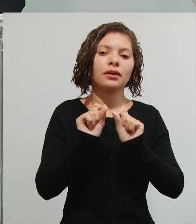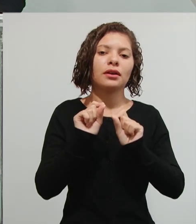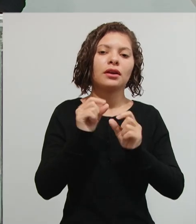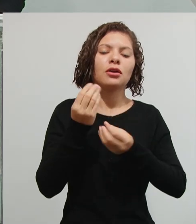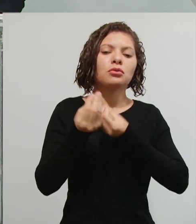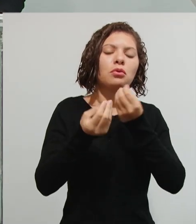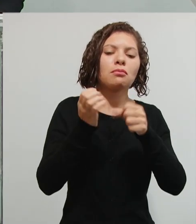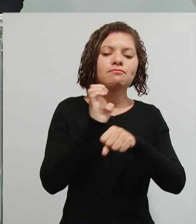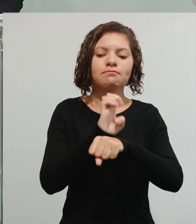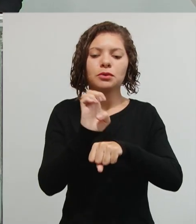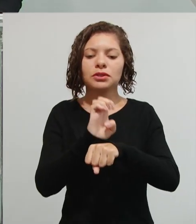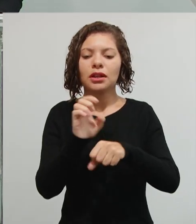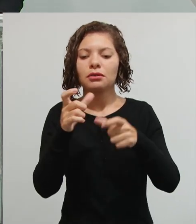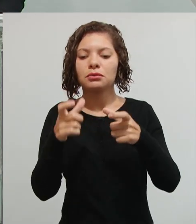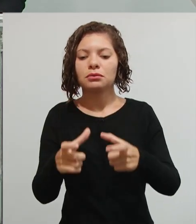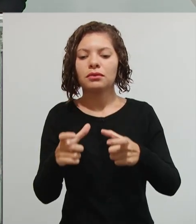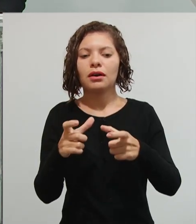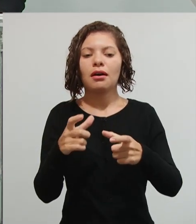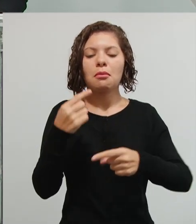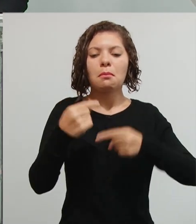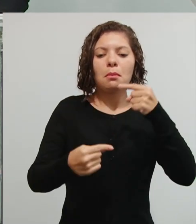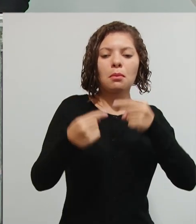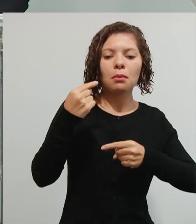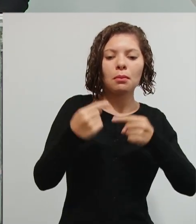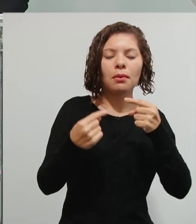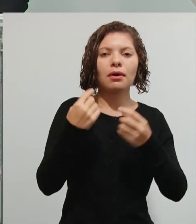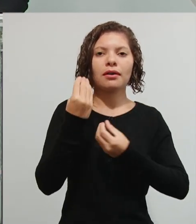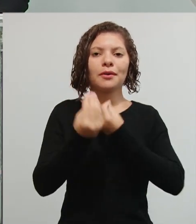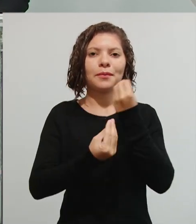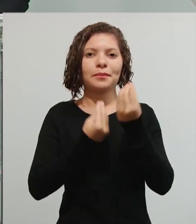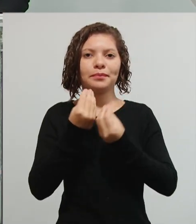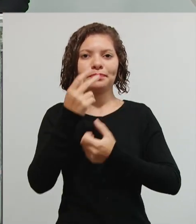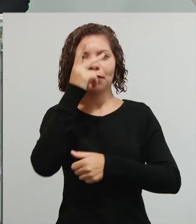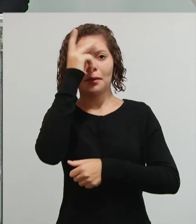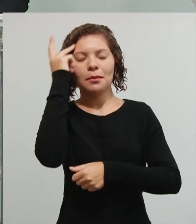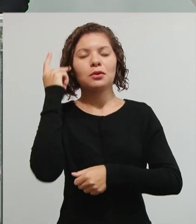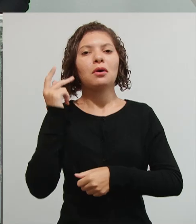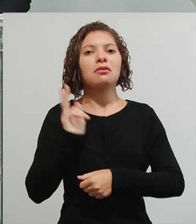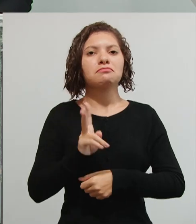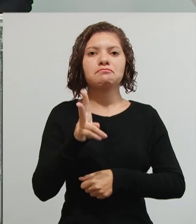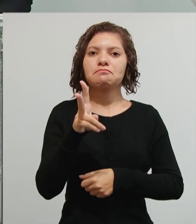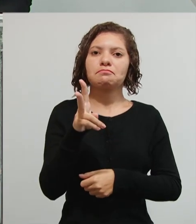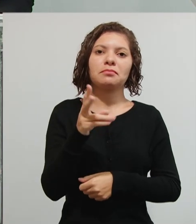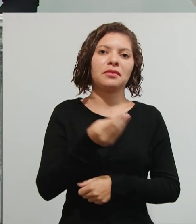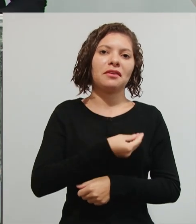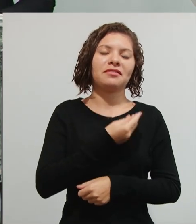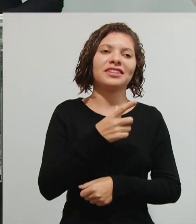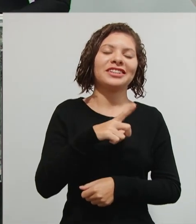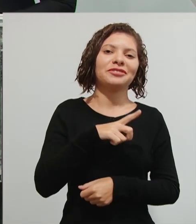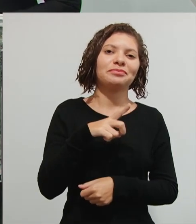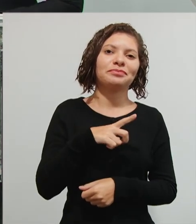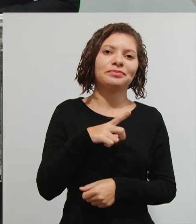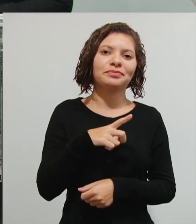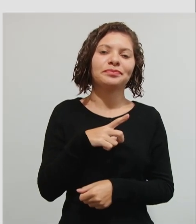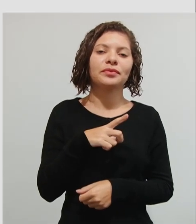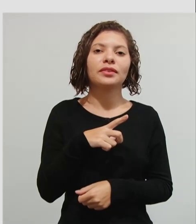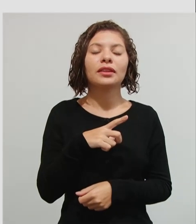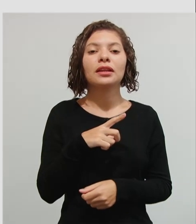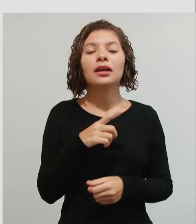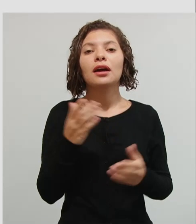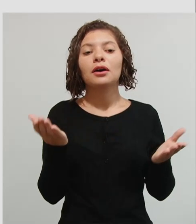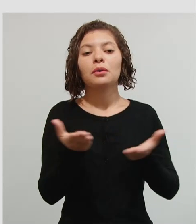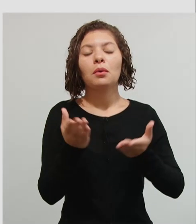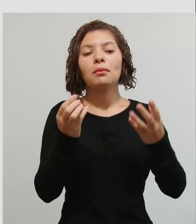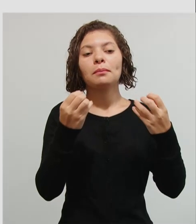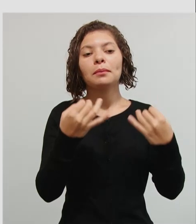faz política. Ou seja, as pessoas enfrentam um trade-off. Seguindo, a gente vai falar do nosso princípio